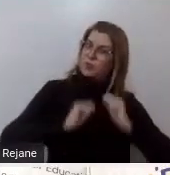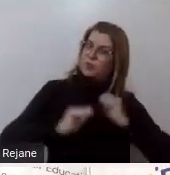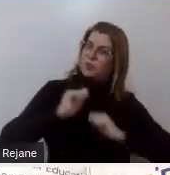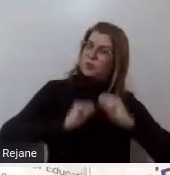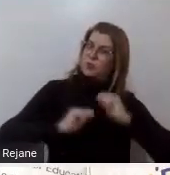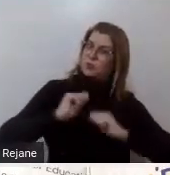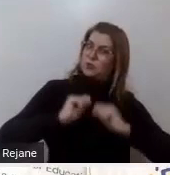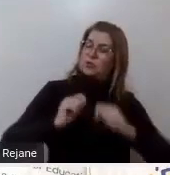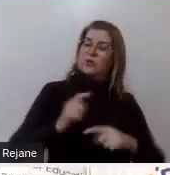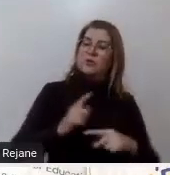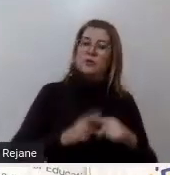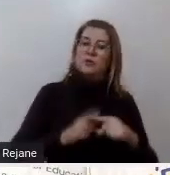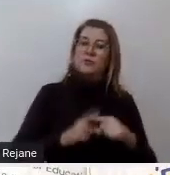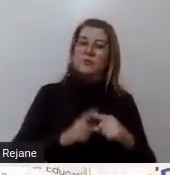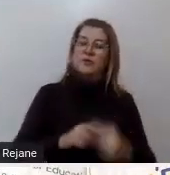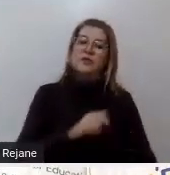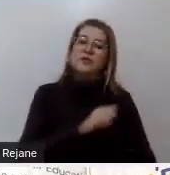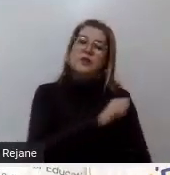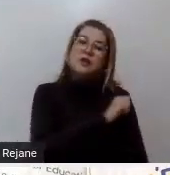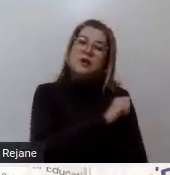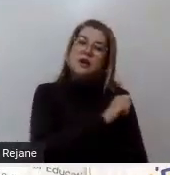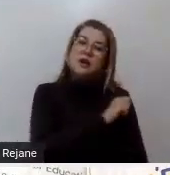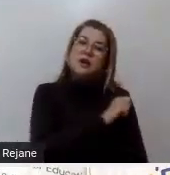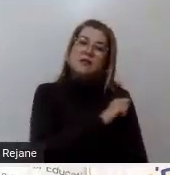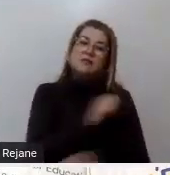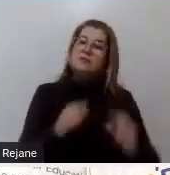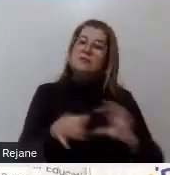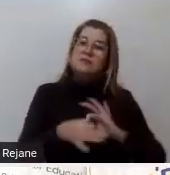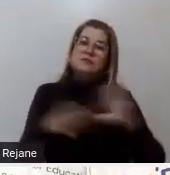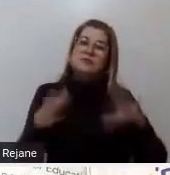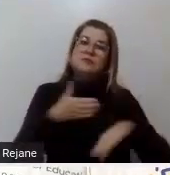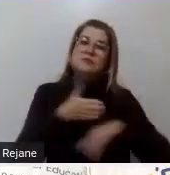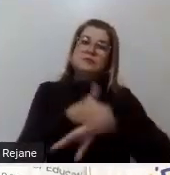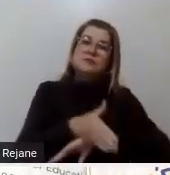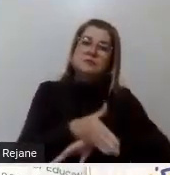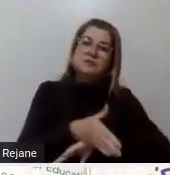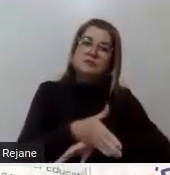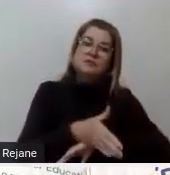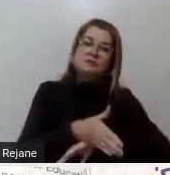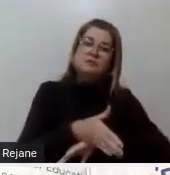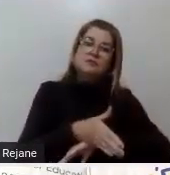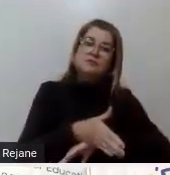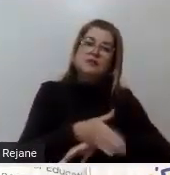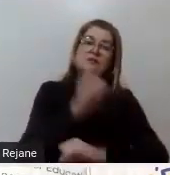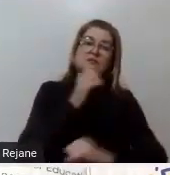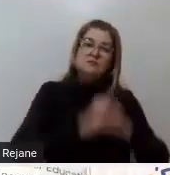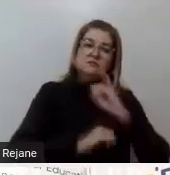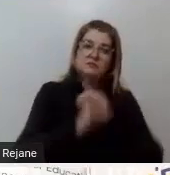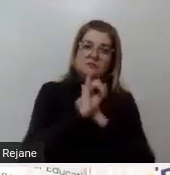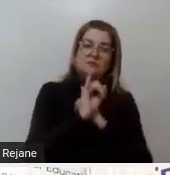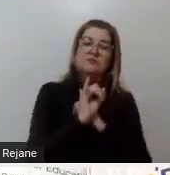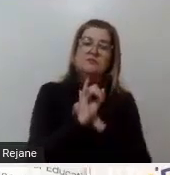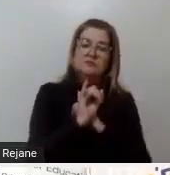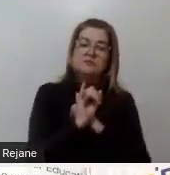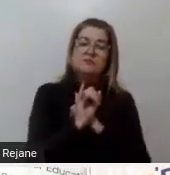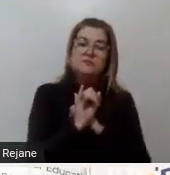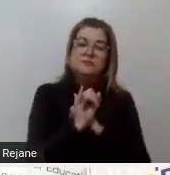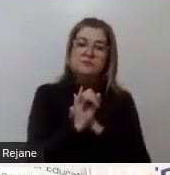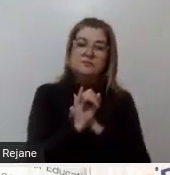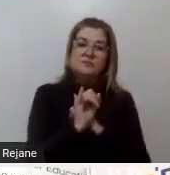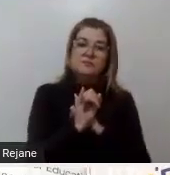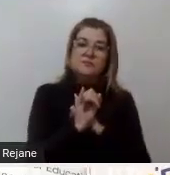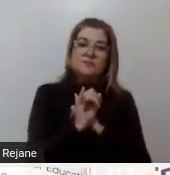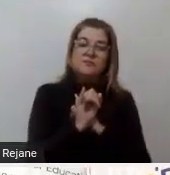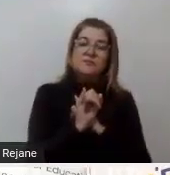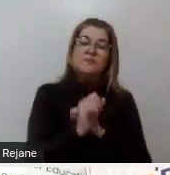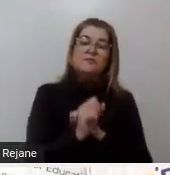em situações de alunos que não têm tanta disponibilidade de acesso à internet. E, na maioria